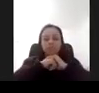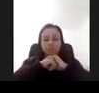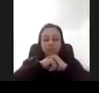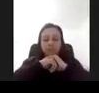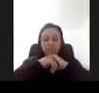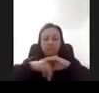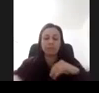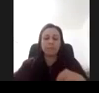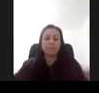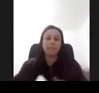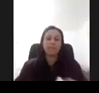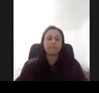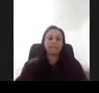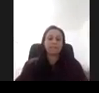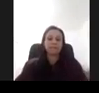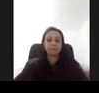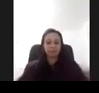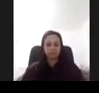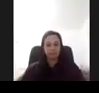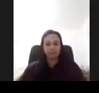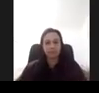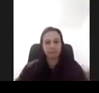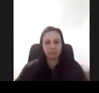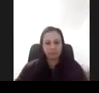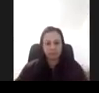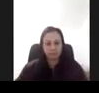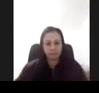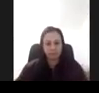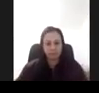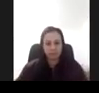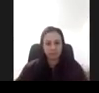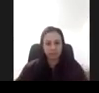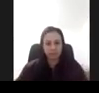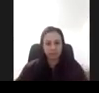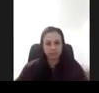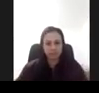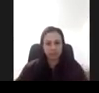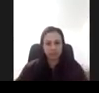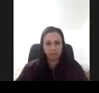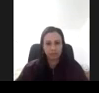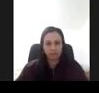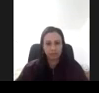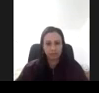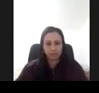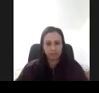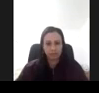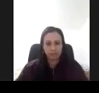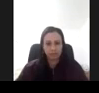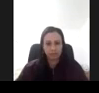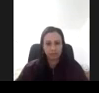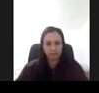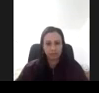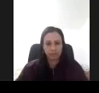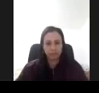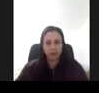sabe aí que o desgoverno, o desmonte na área ambiental está causando sérios danos e impactos que podem